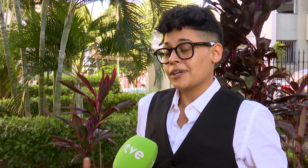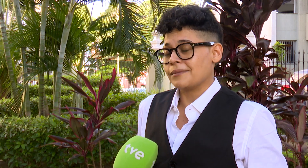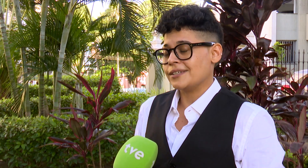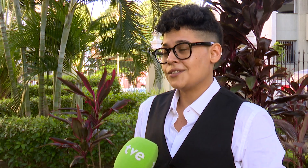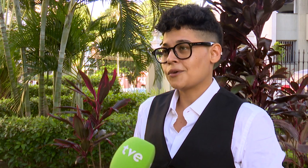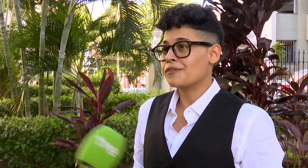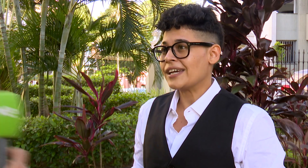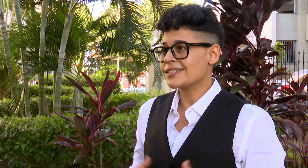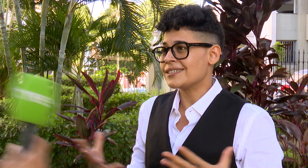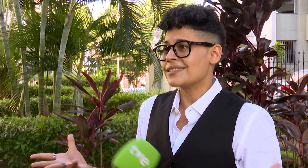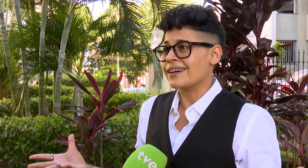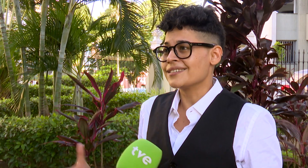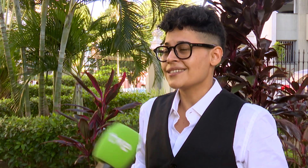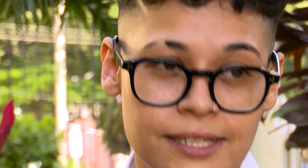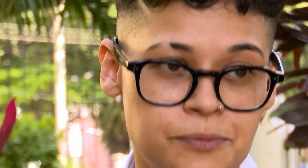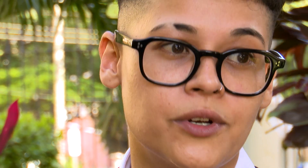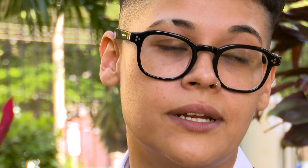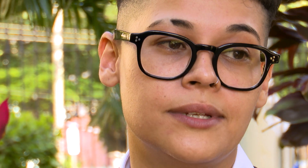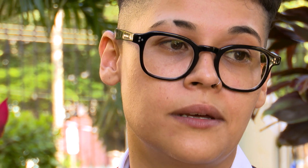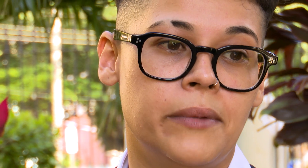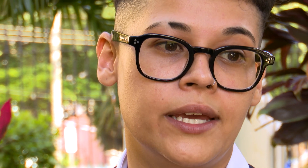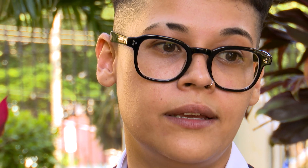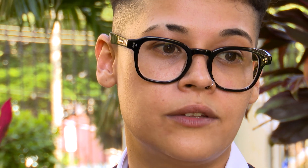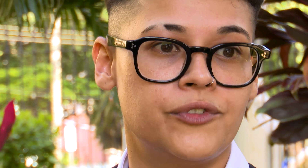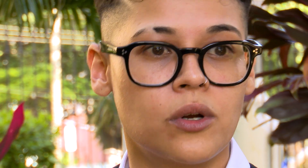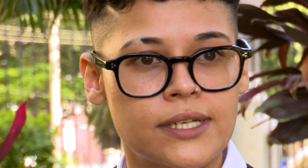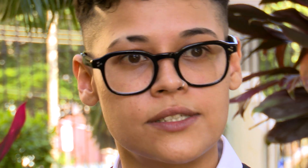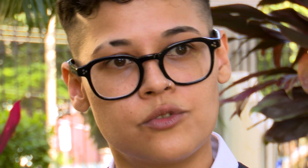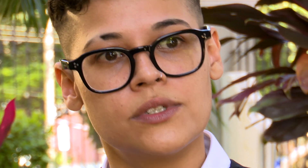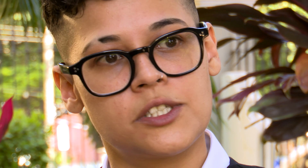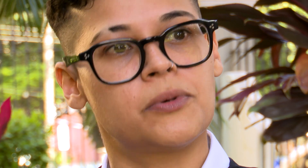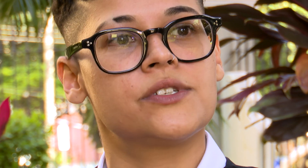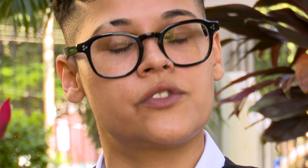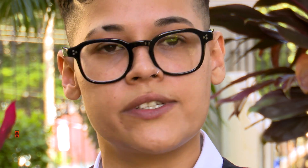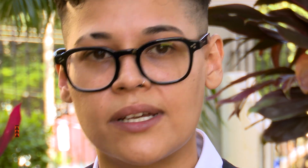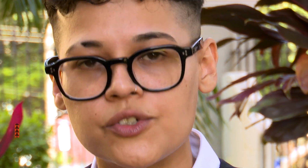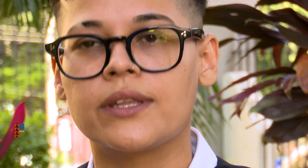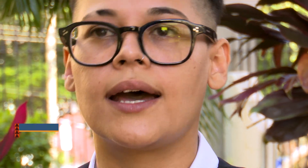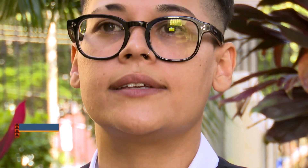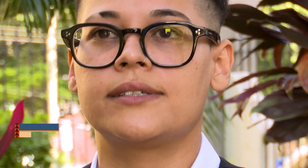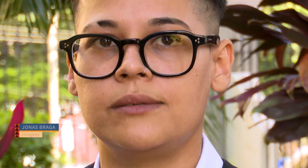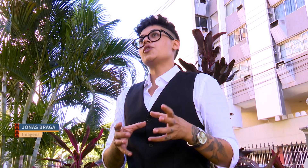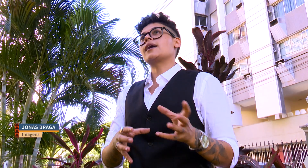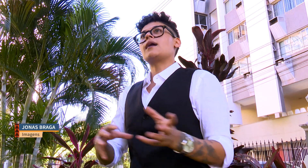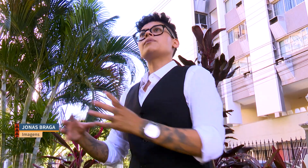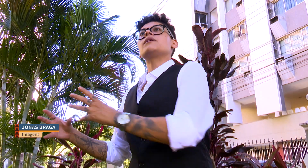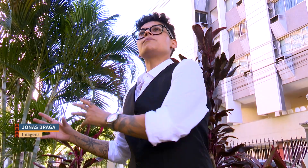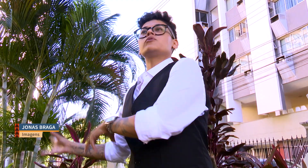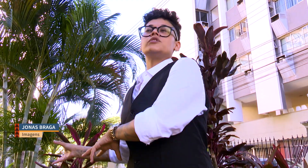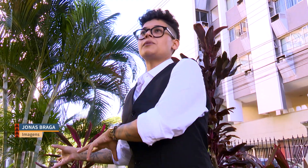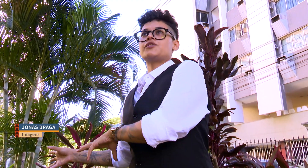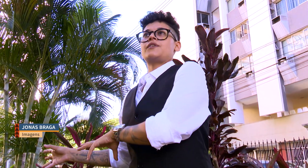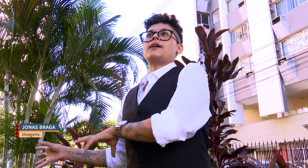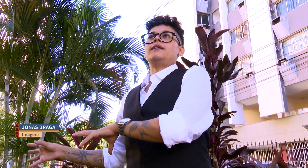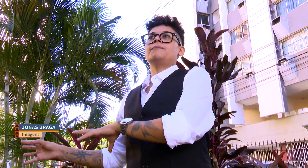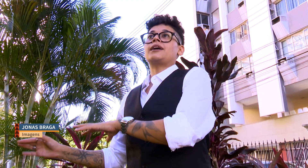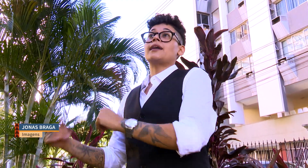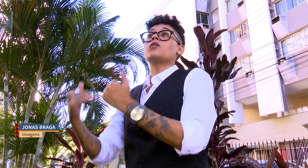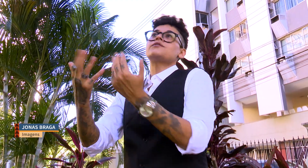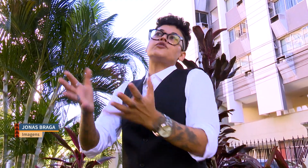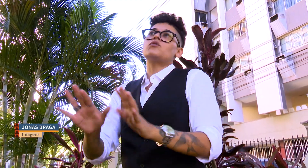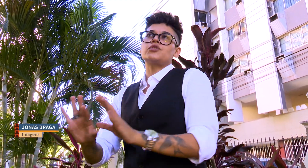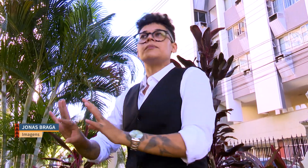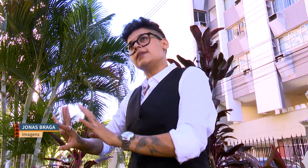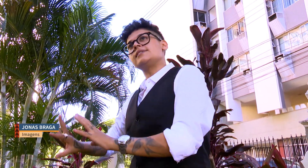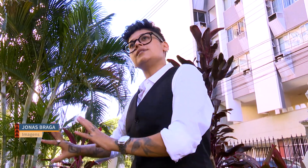propós do programa é isso conversas sinceras com uma trajetória profissional de 15 anos no universo da música Bella percebeu em um determinado